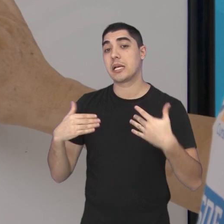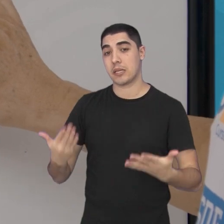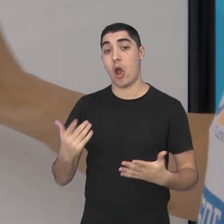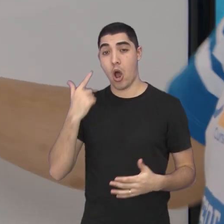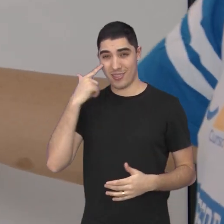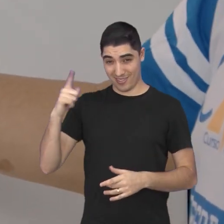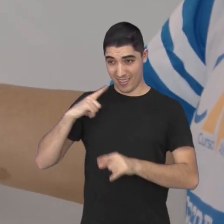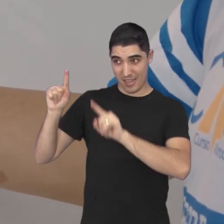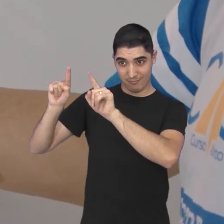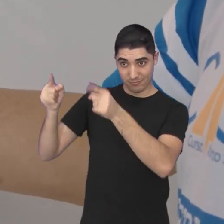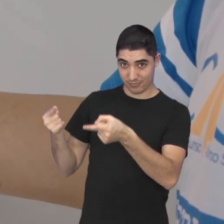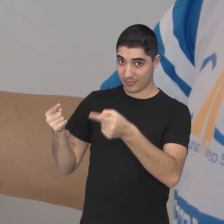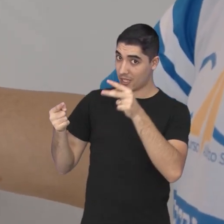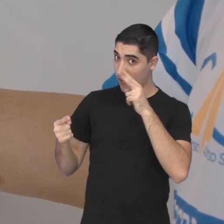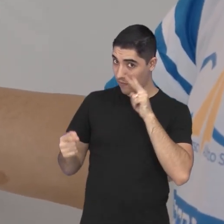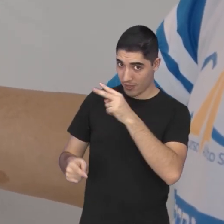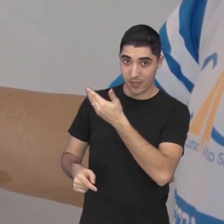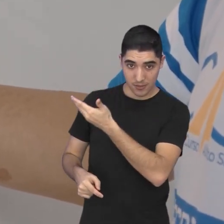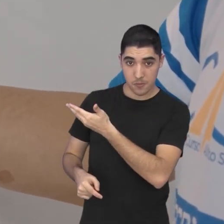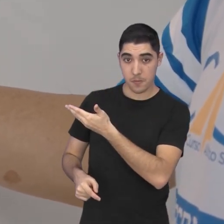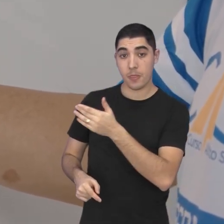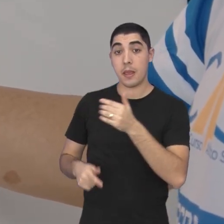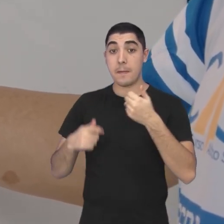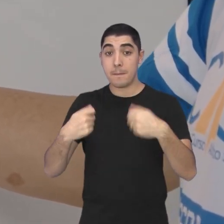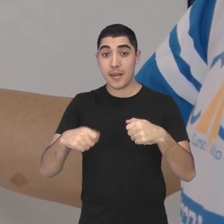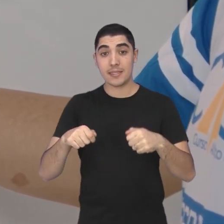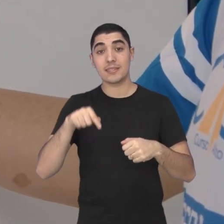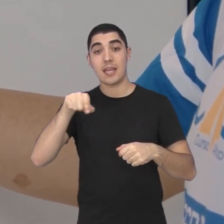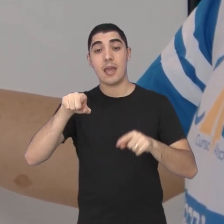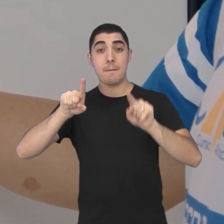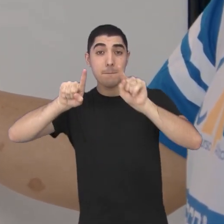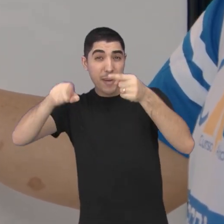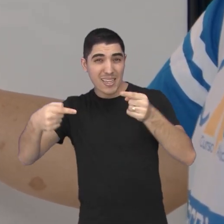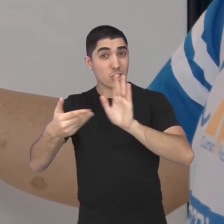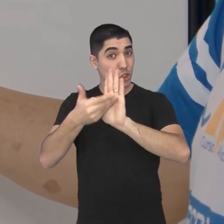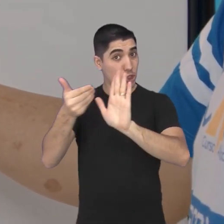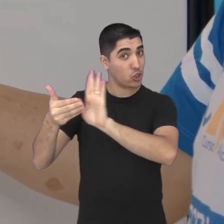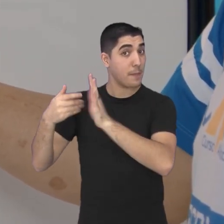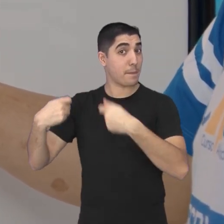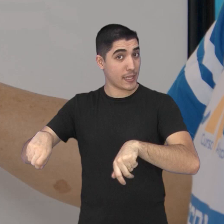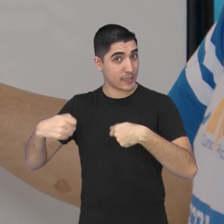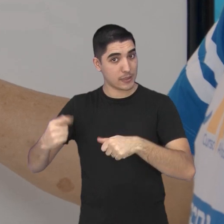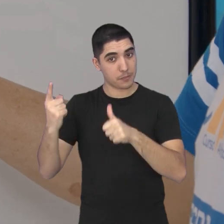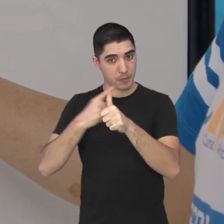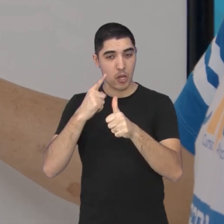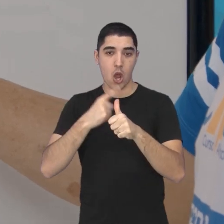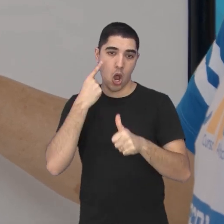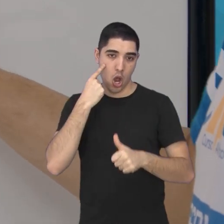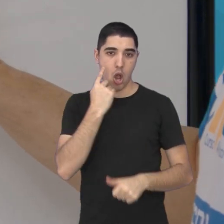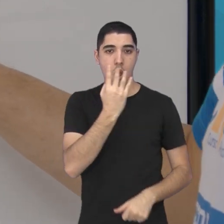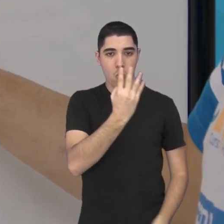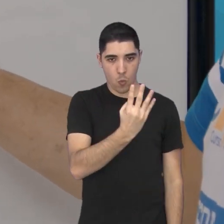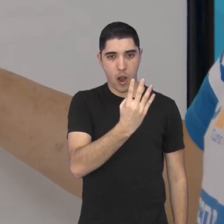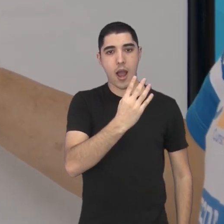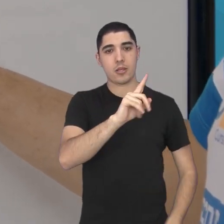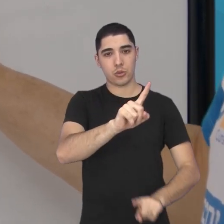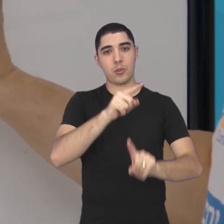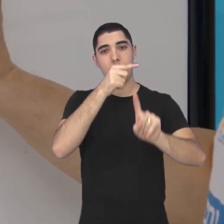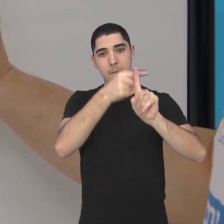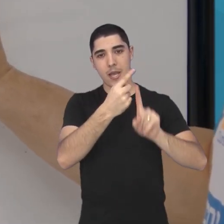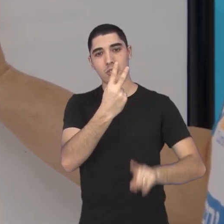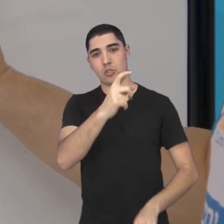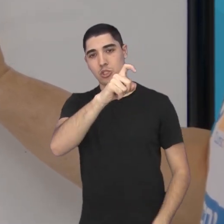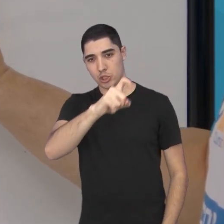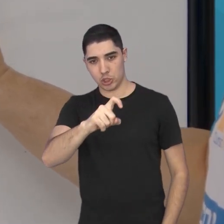um parênteses, vamos eliminar o parênteses aqui. 10 menos... Esse menos